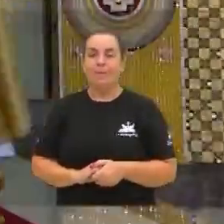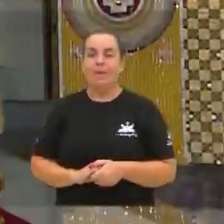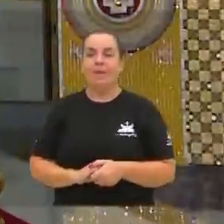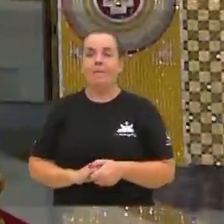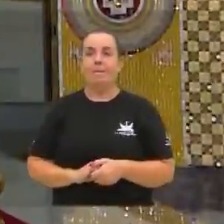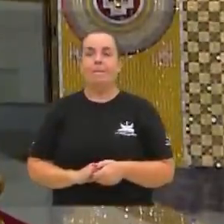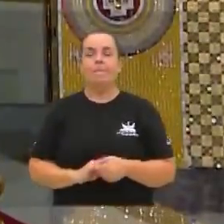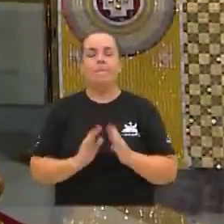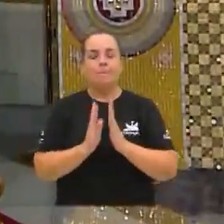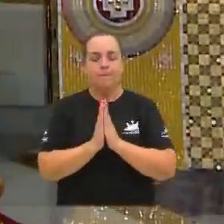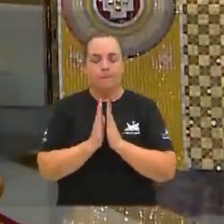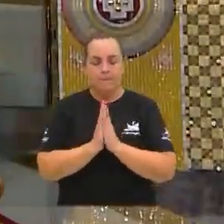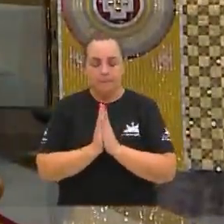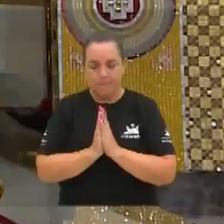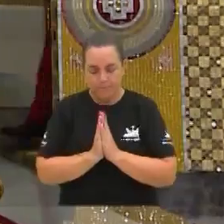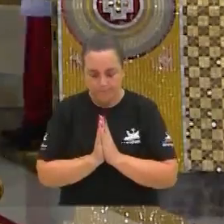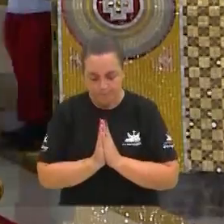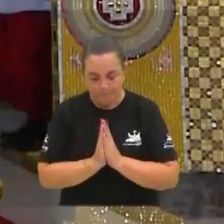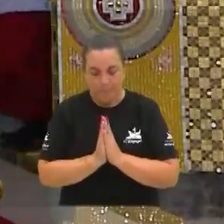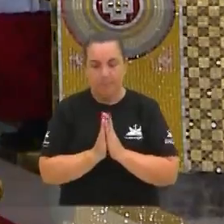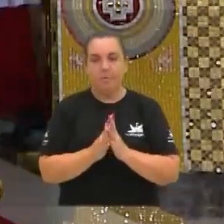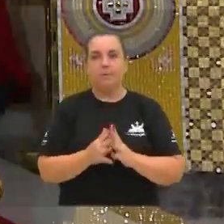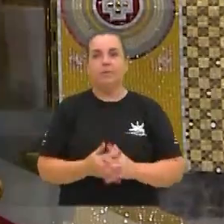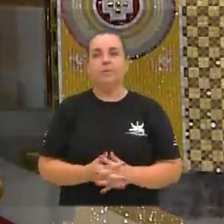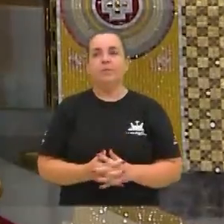nós. Oremos.